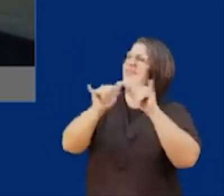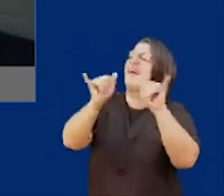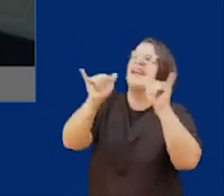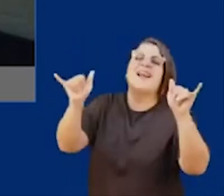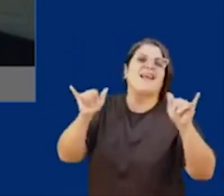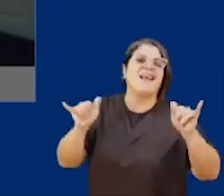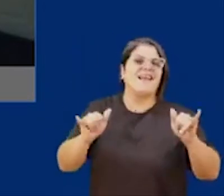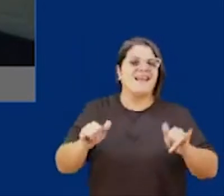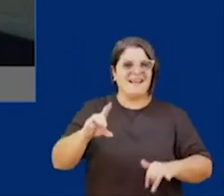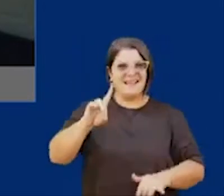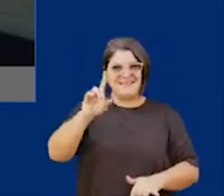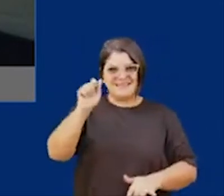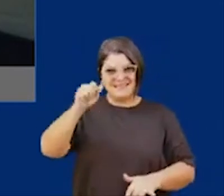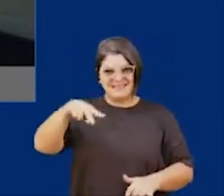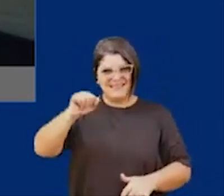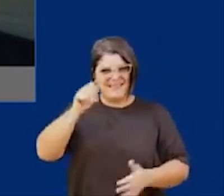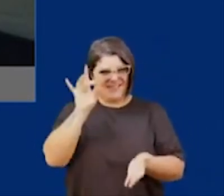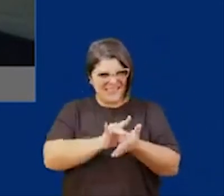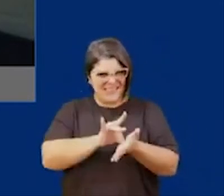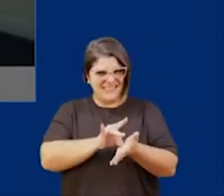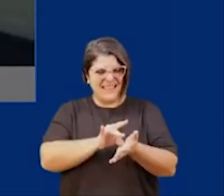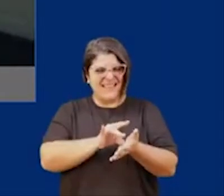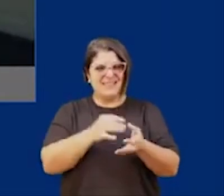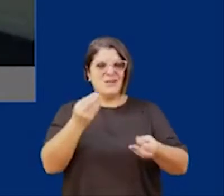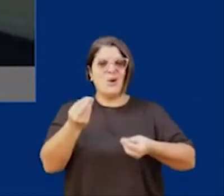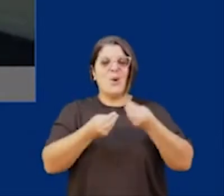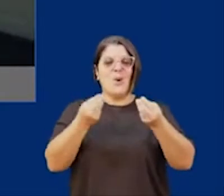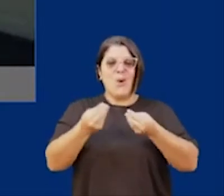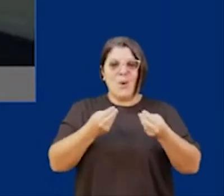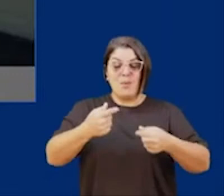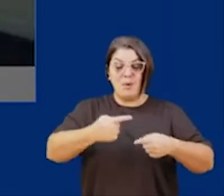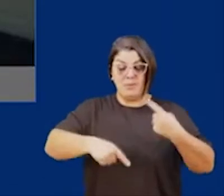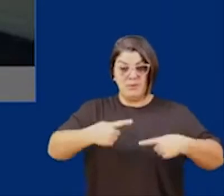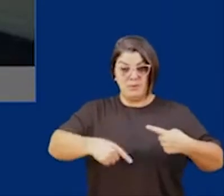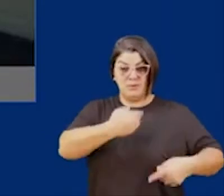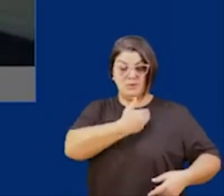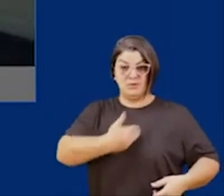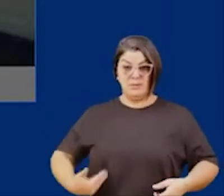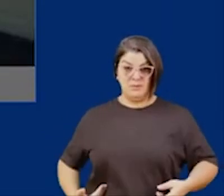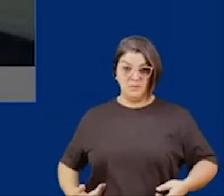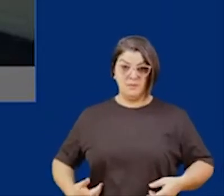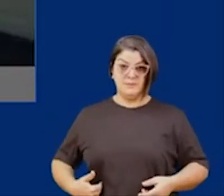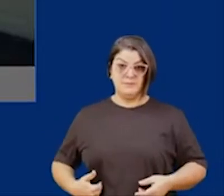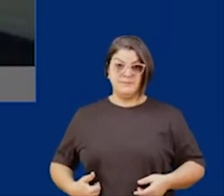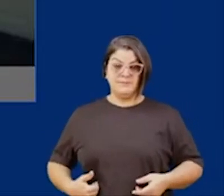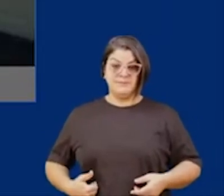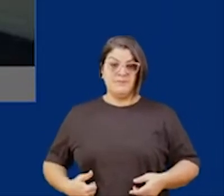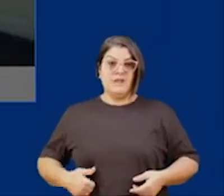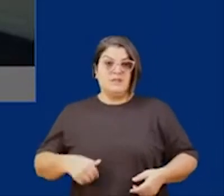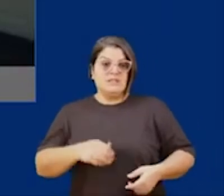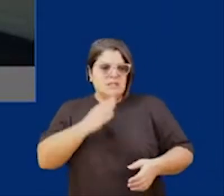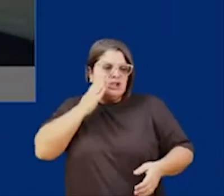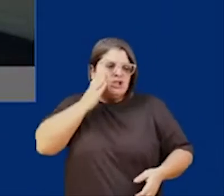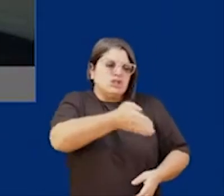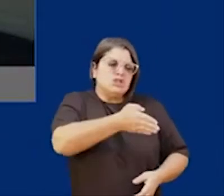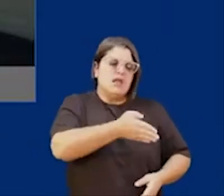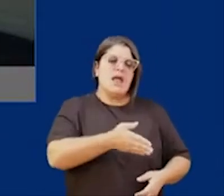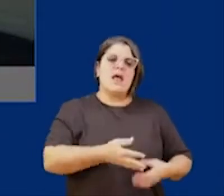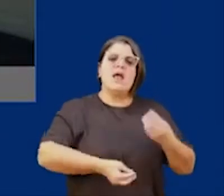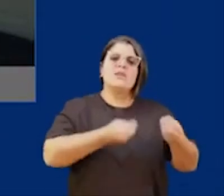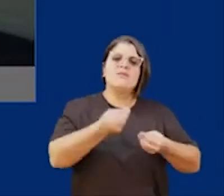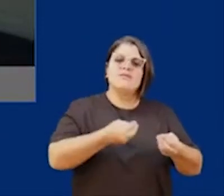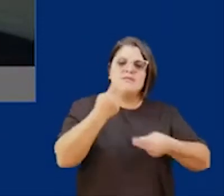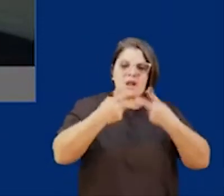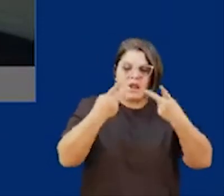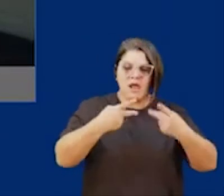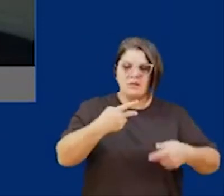sua visão sobre essa questão da fala, até em relação a políticas públicas, por que não ser mais assertivo, né, com essa questão da amamentação, do